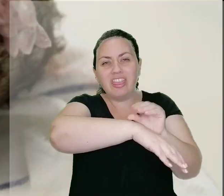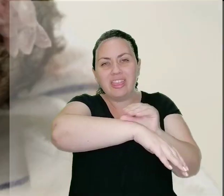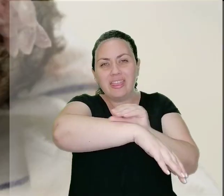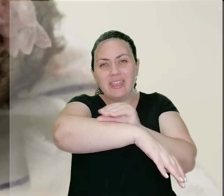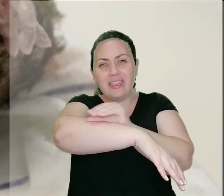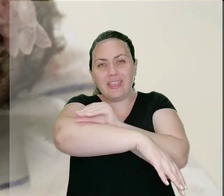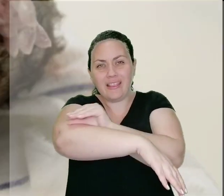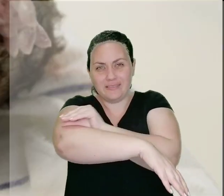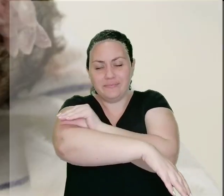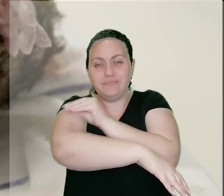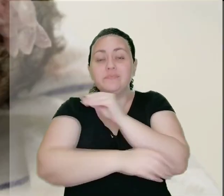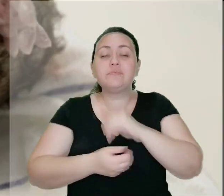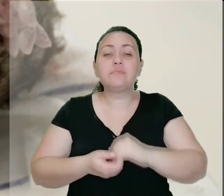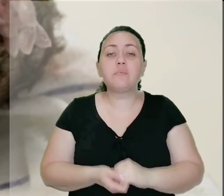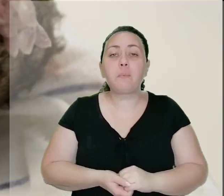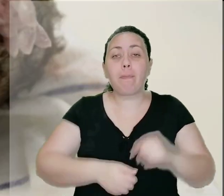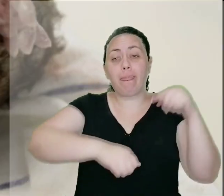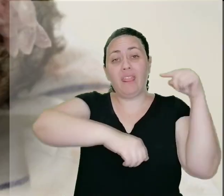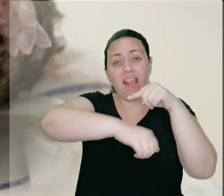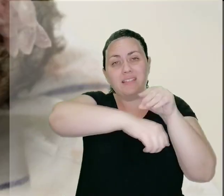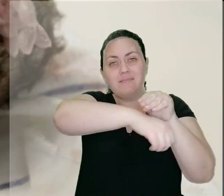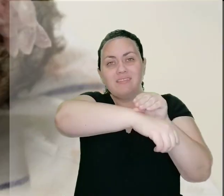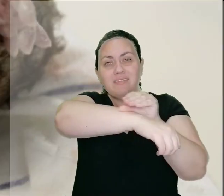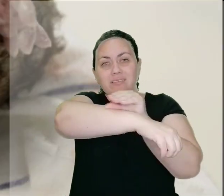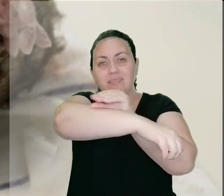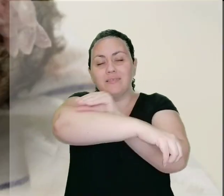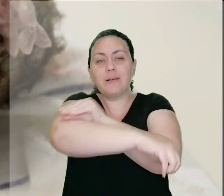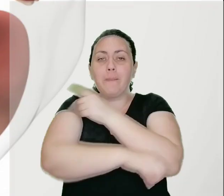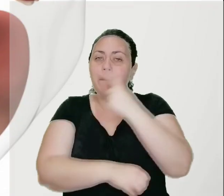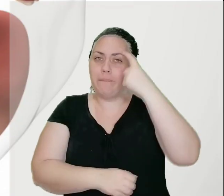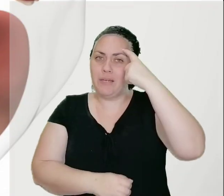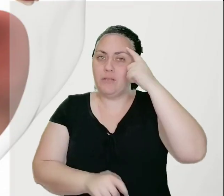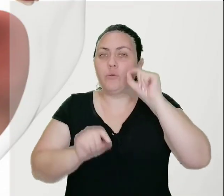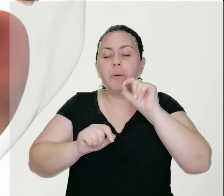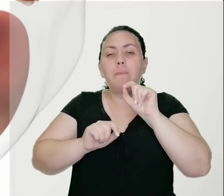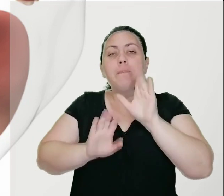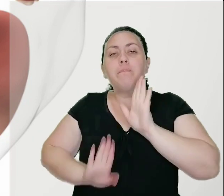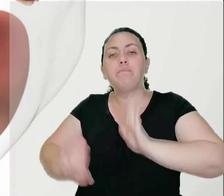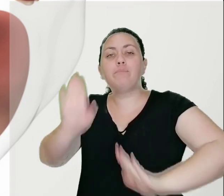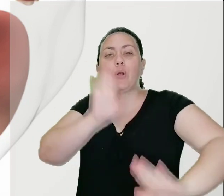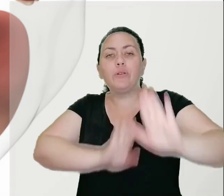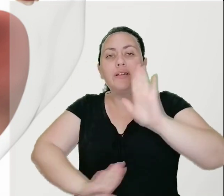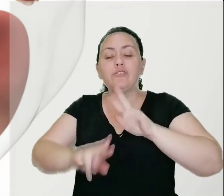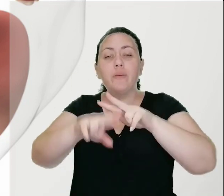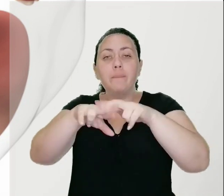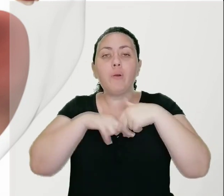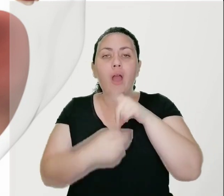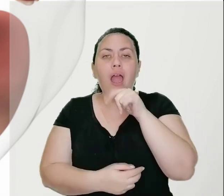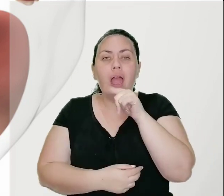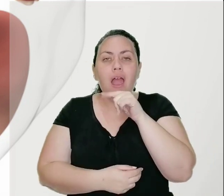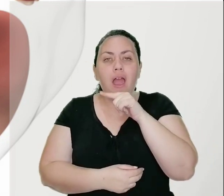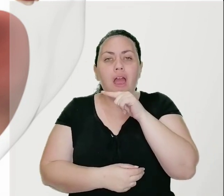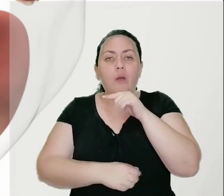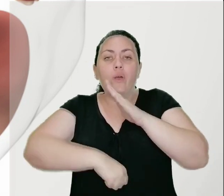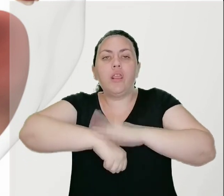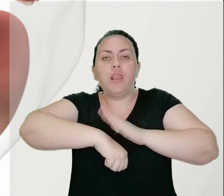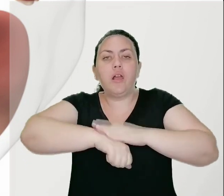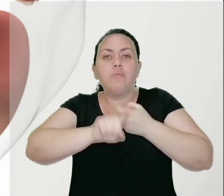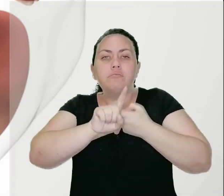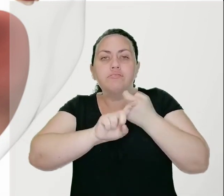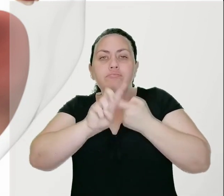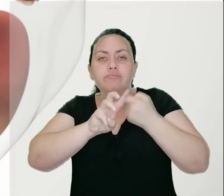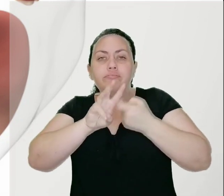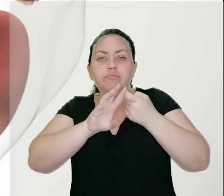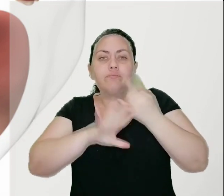esbranquiçado chamado vernix. Essa substância é pensada para proteger a pele da longa exposição ao líquido